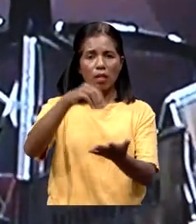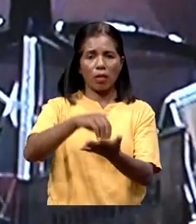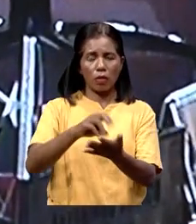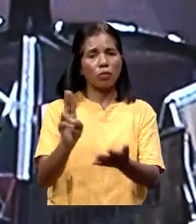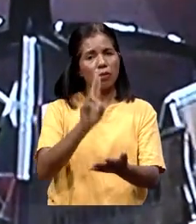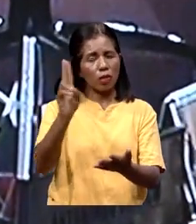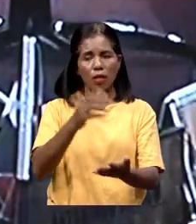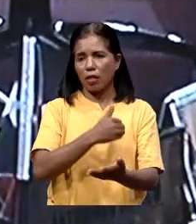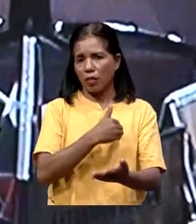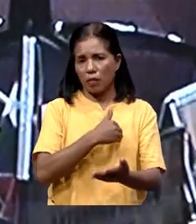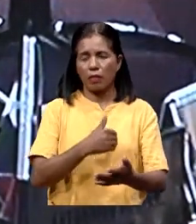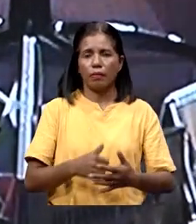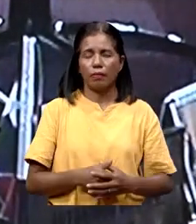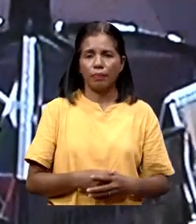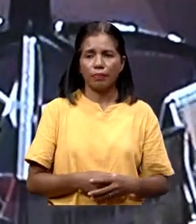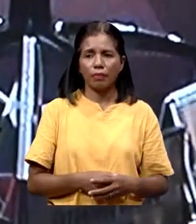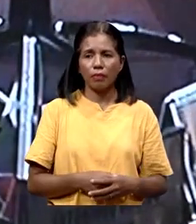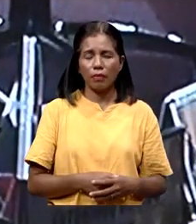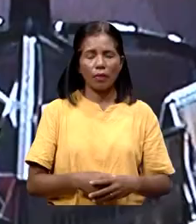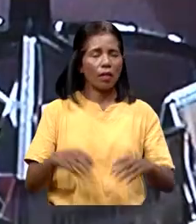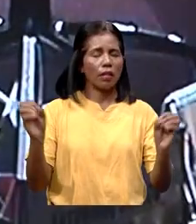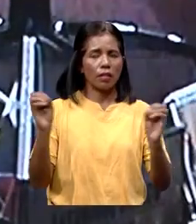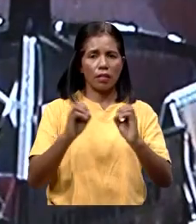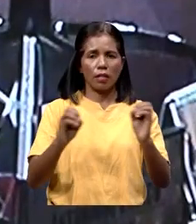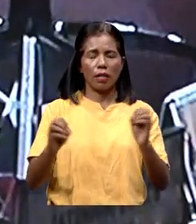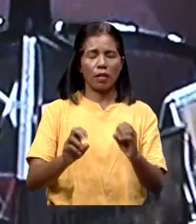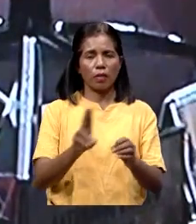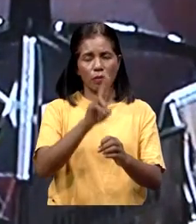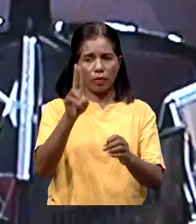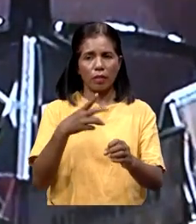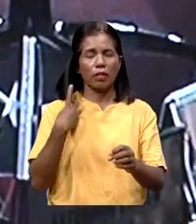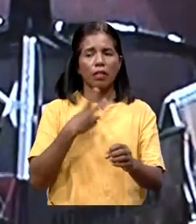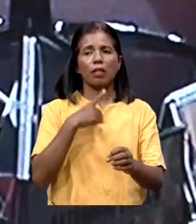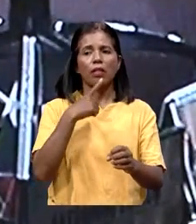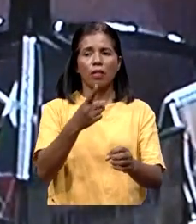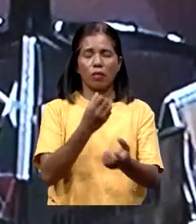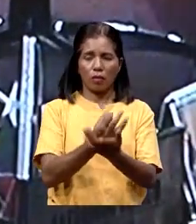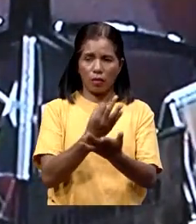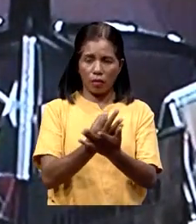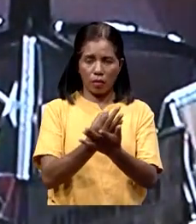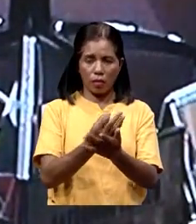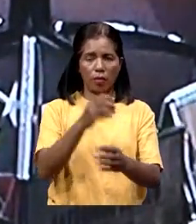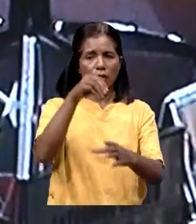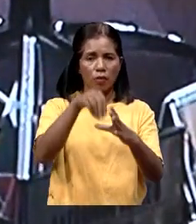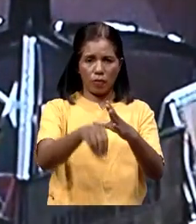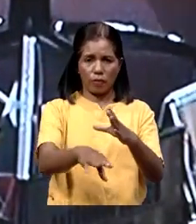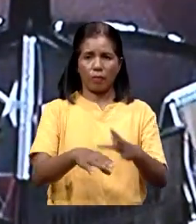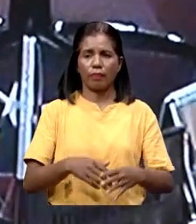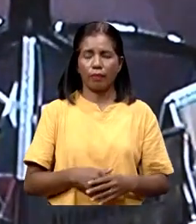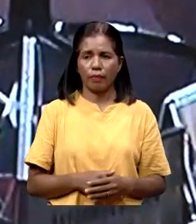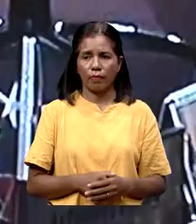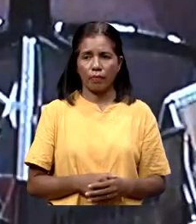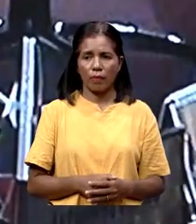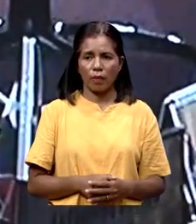dá. E se ele quer então ele um fundo né, que estava orçando muito tudo cara.